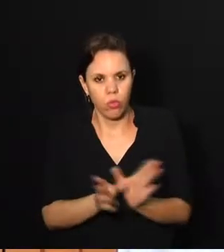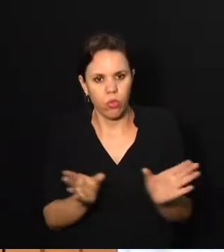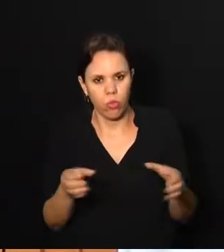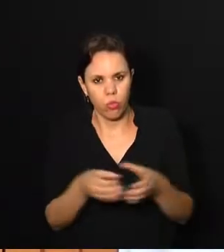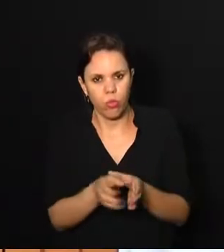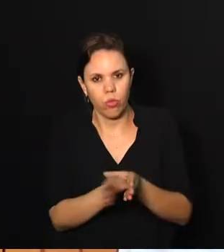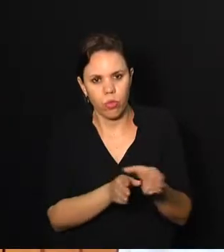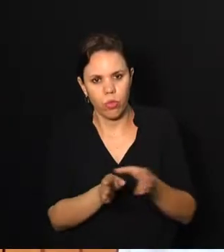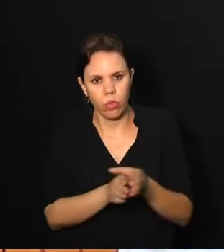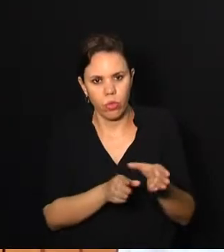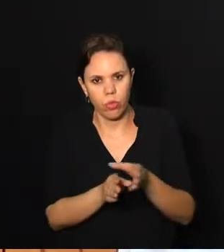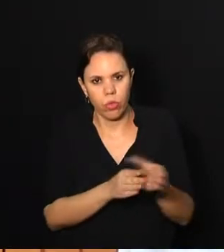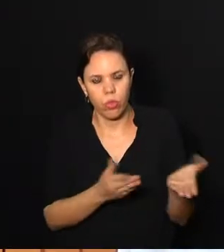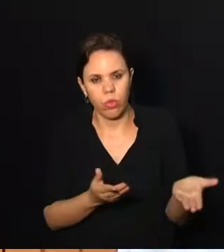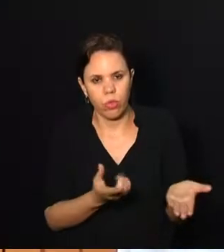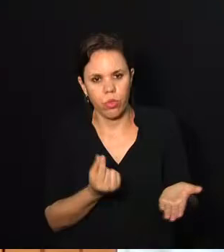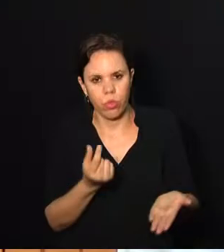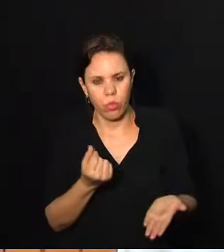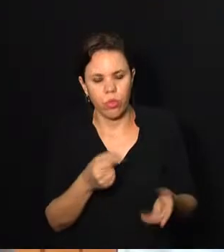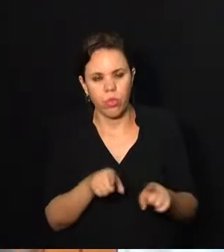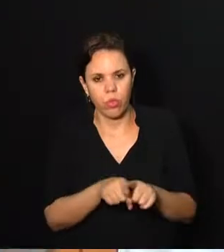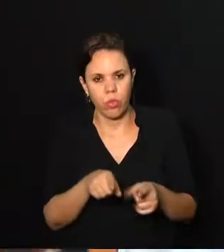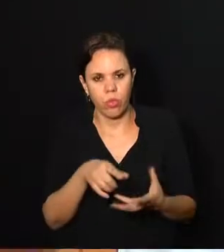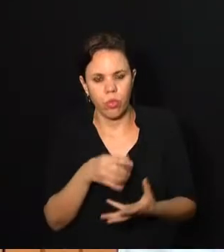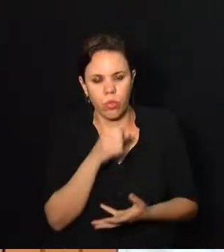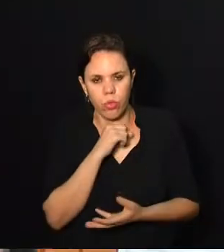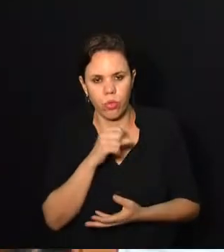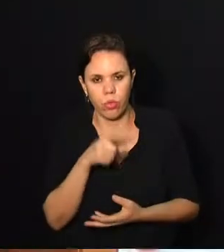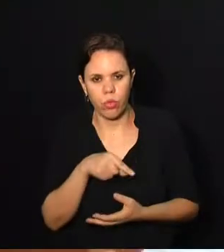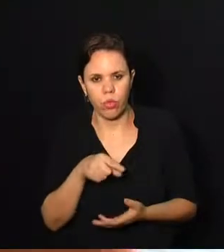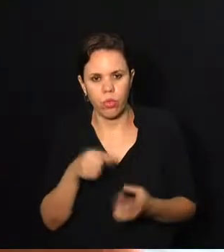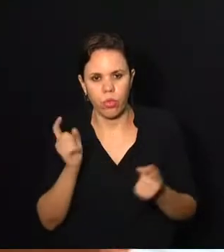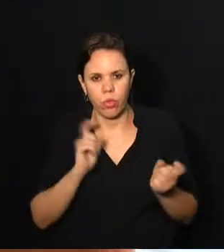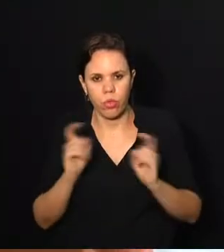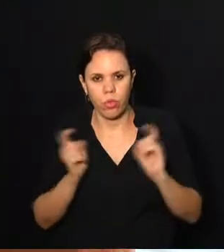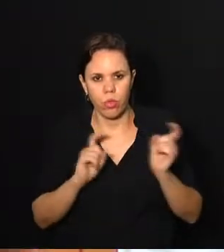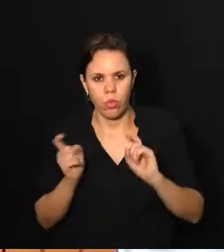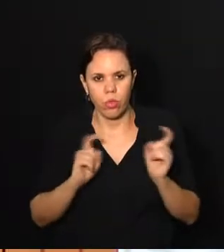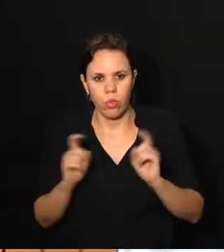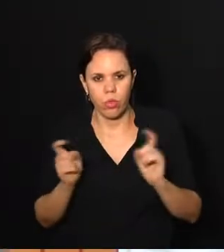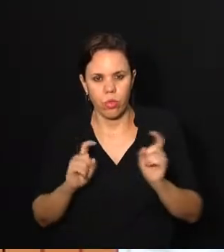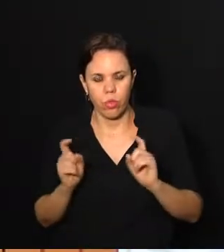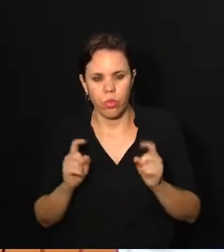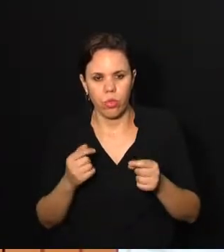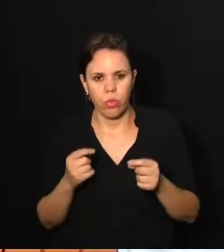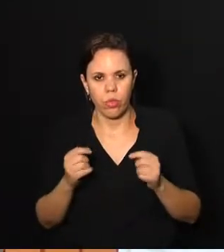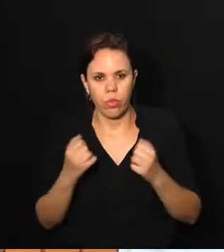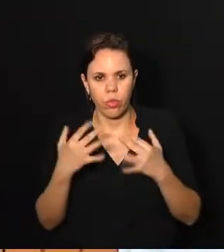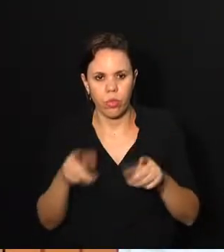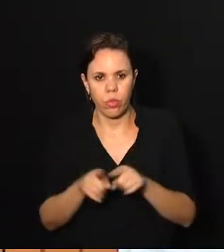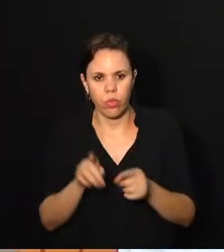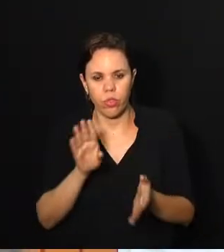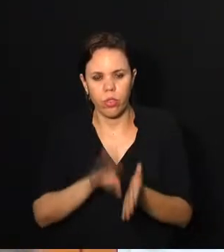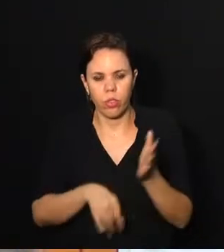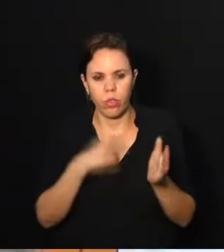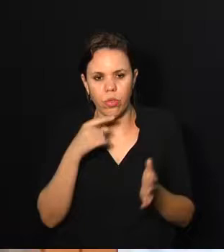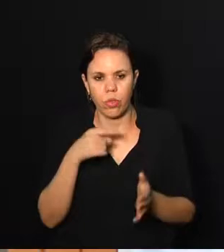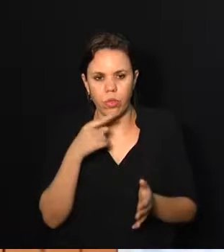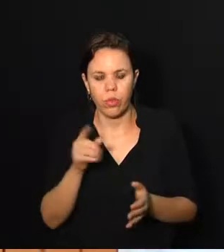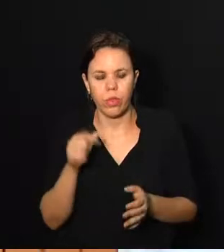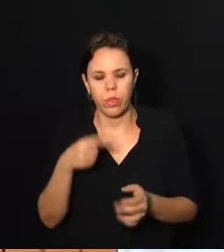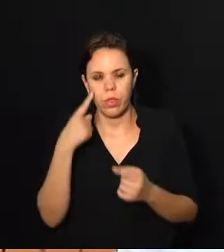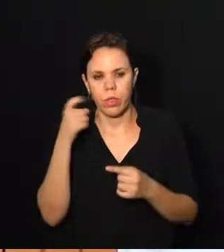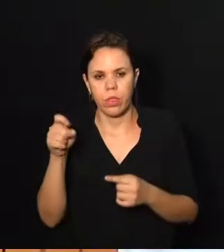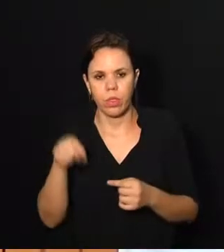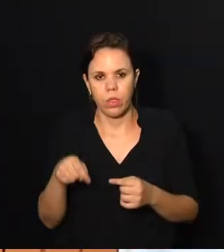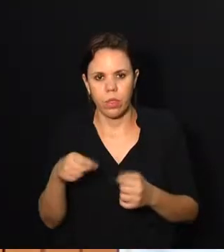precisamos pôr mais recursos ali. Então, o debate público é para tirar essas arestas, né, porque existe uma coisa interessante aqui